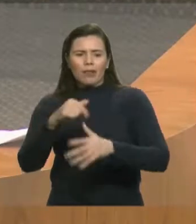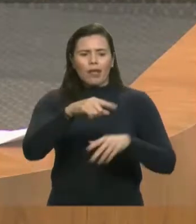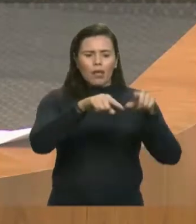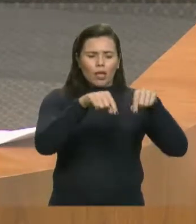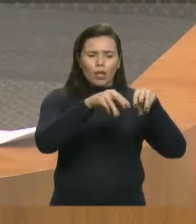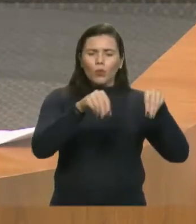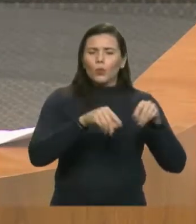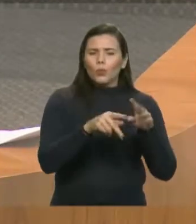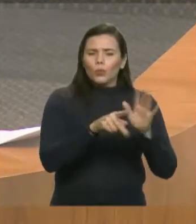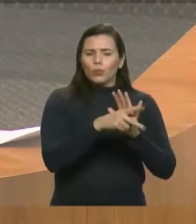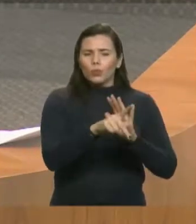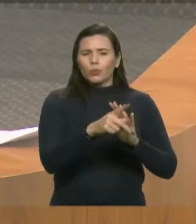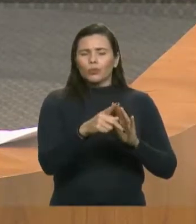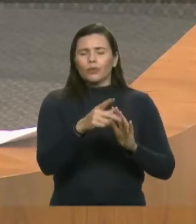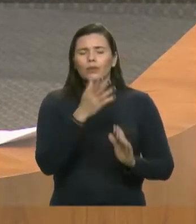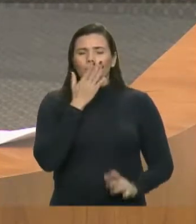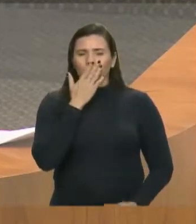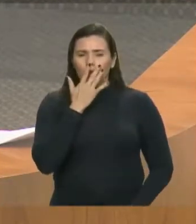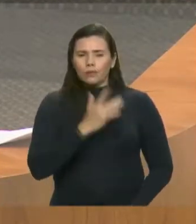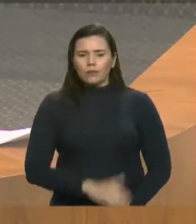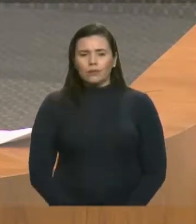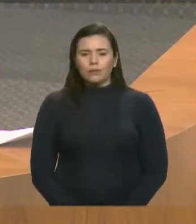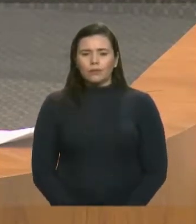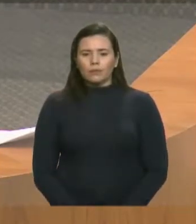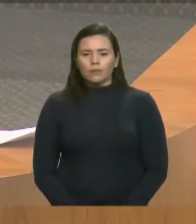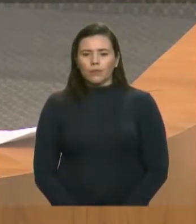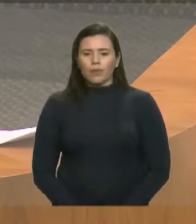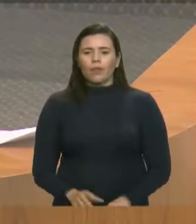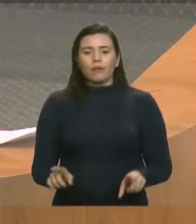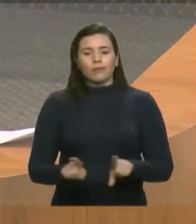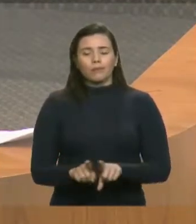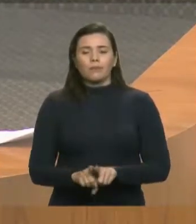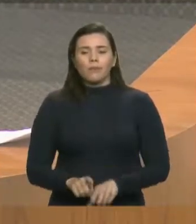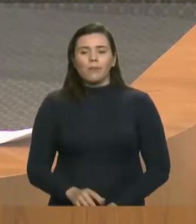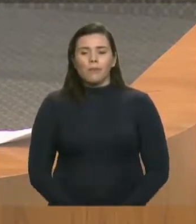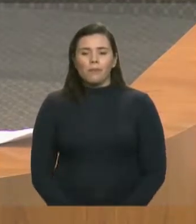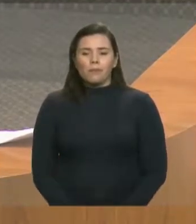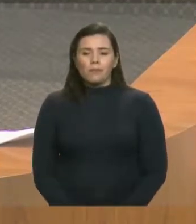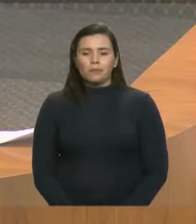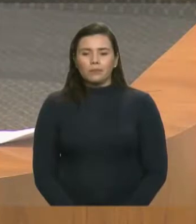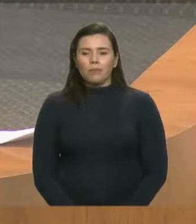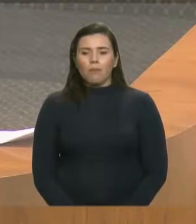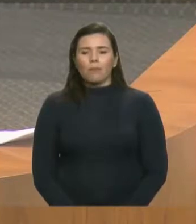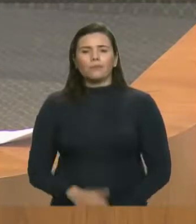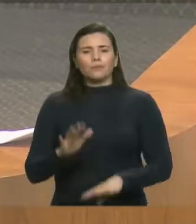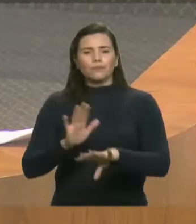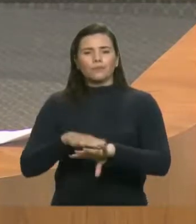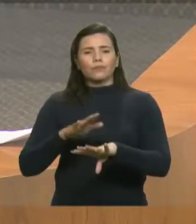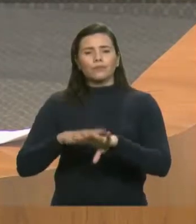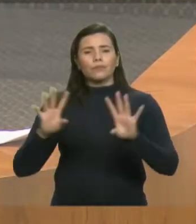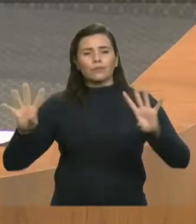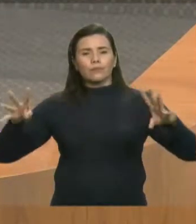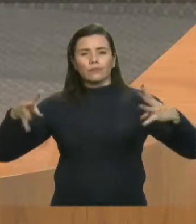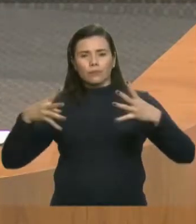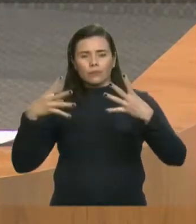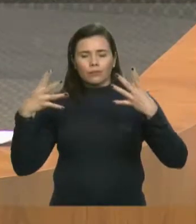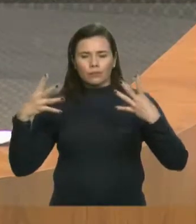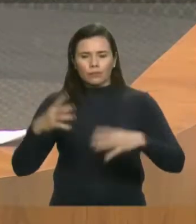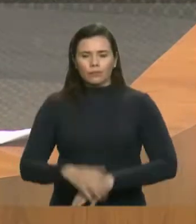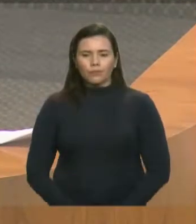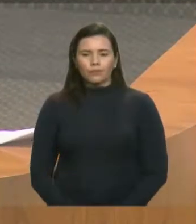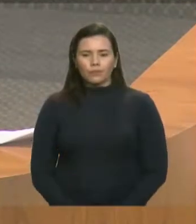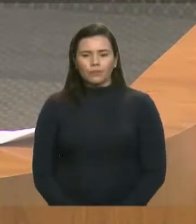anotação que fiz, em termos de omissão de governo, e destacar que o governo Flávio